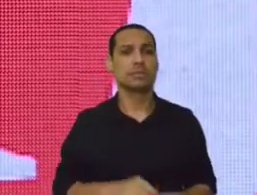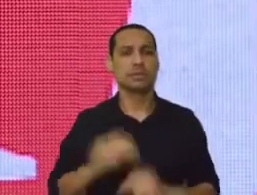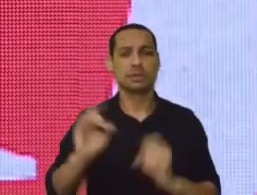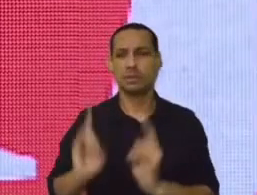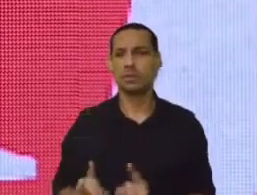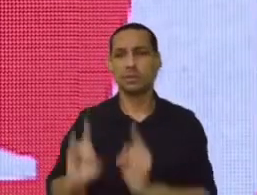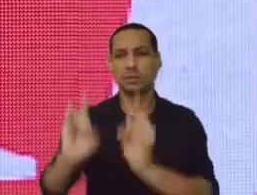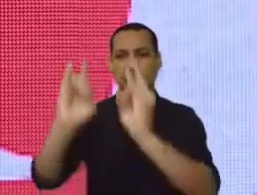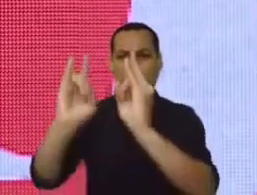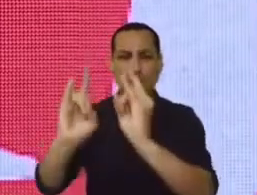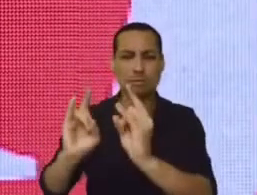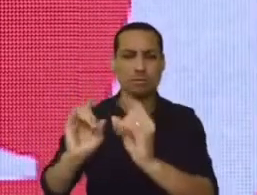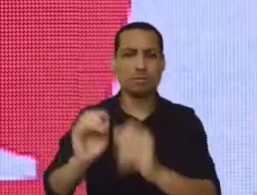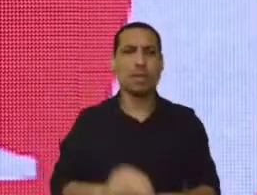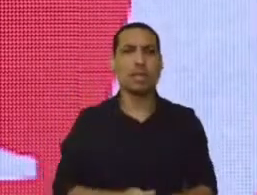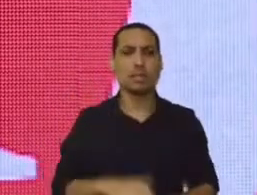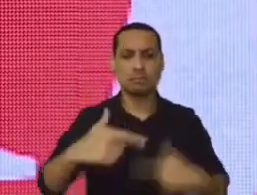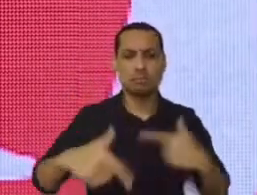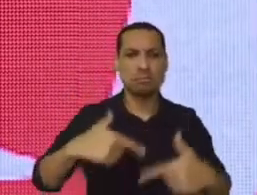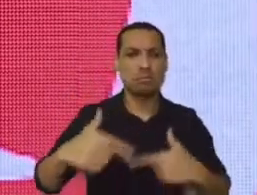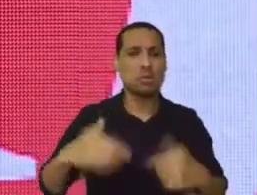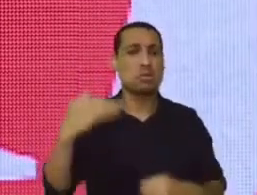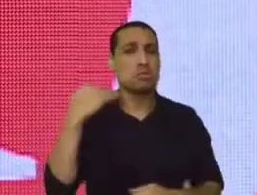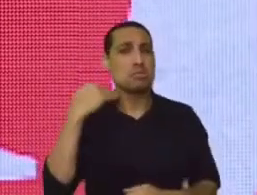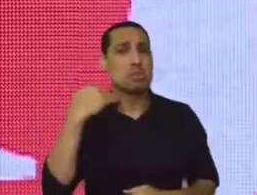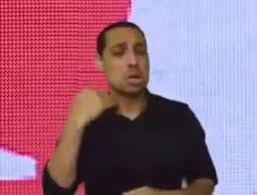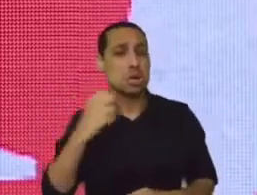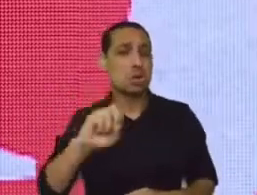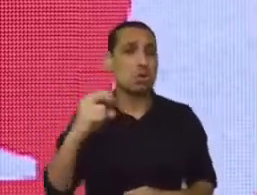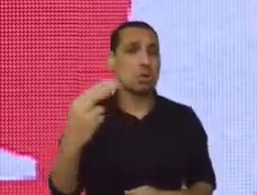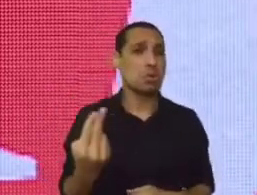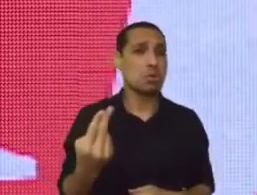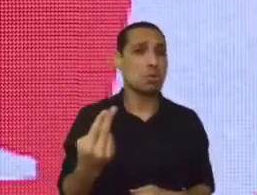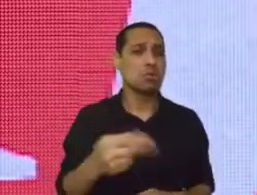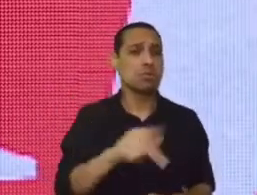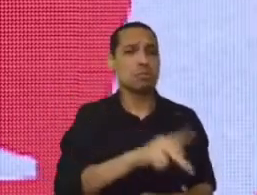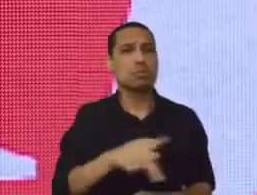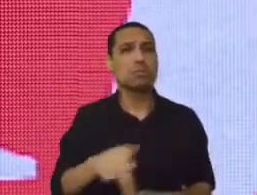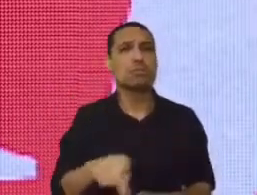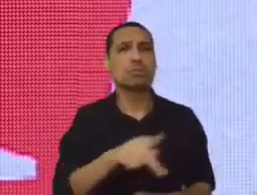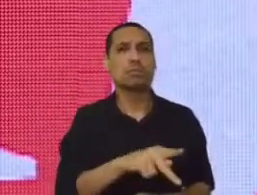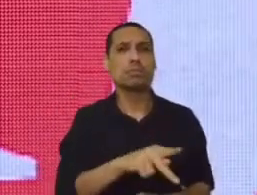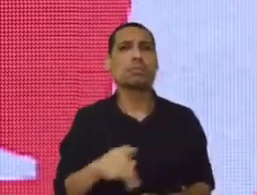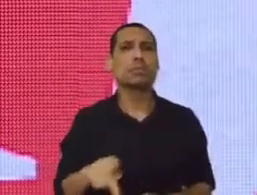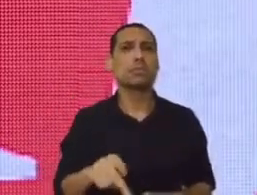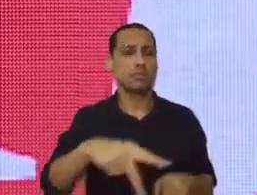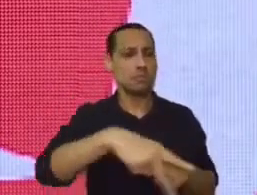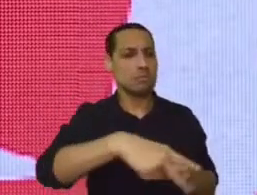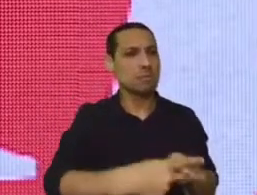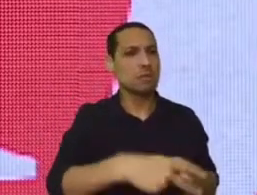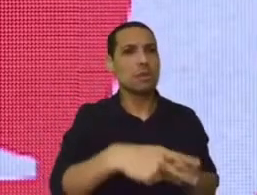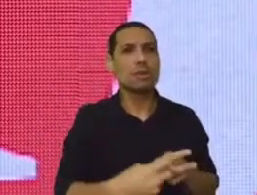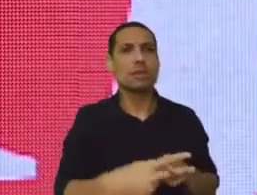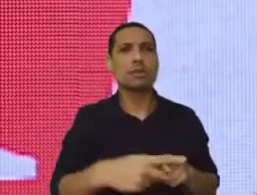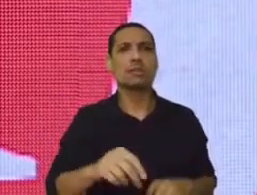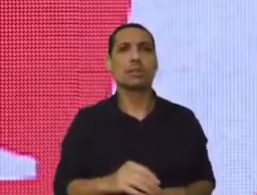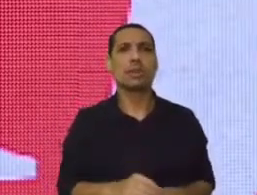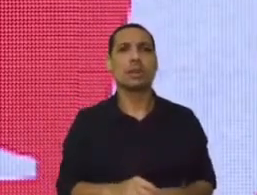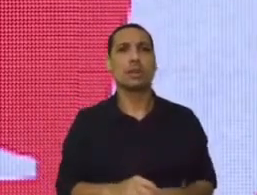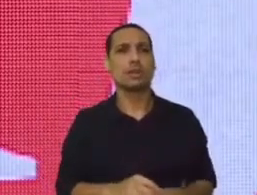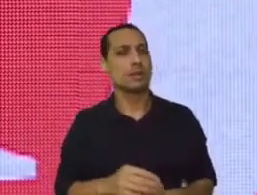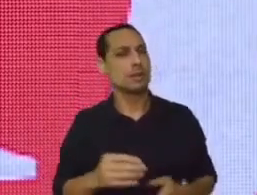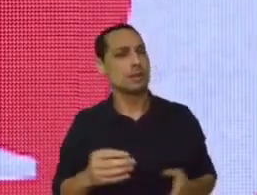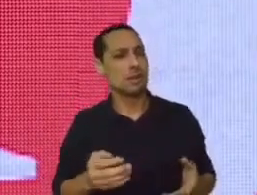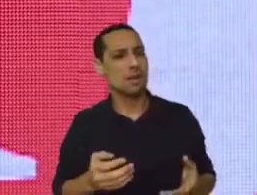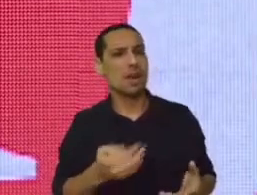que está em home office, o professor que está em home office, o metalúrgico que está em home office. Não dá para chegar lá, pôr o caminhão e falar, eu quero falar só com os metalúrgicos que estão em home